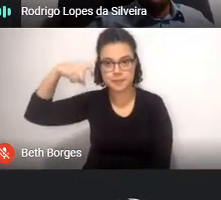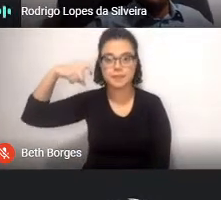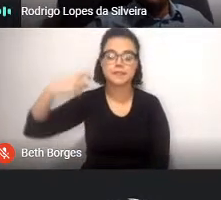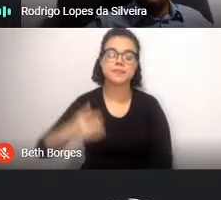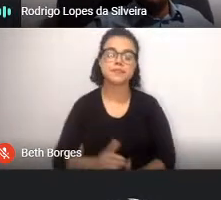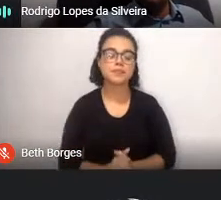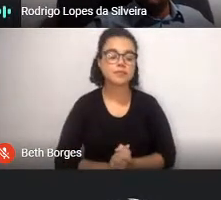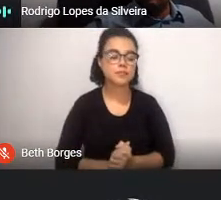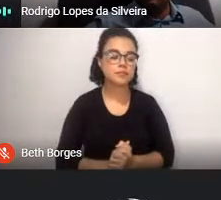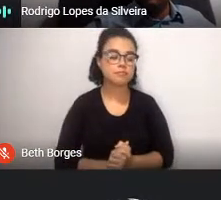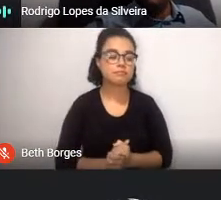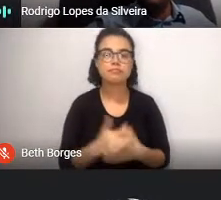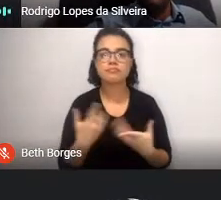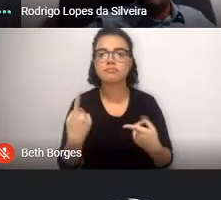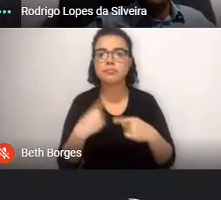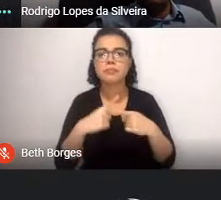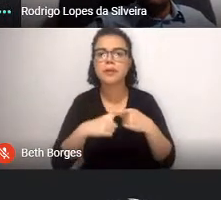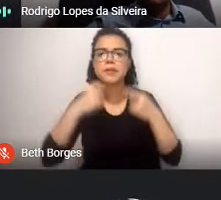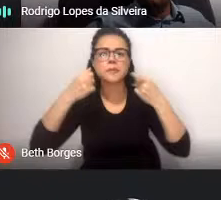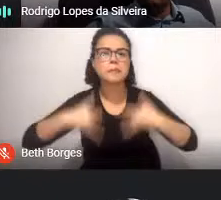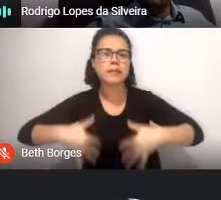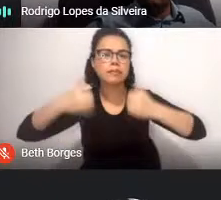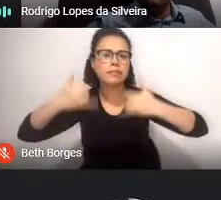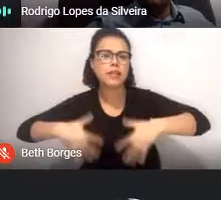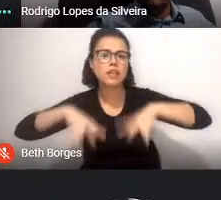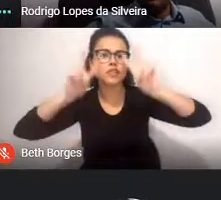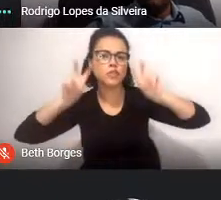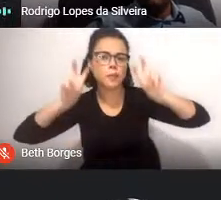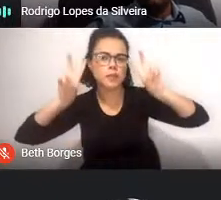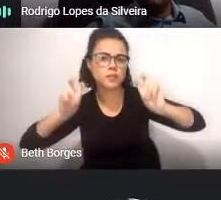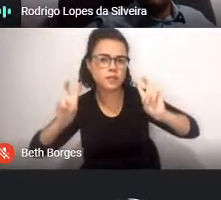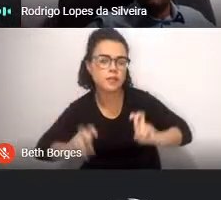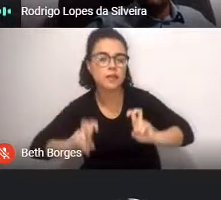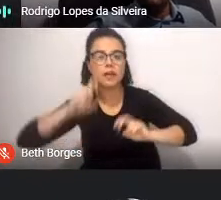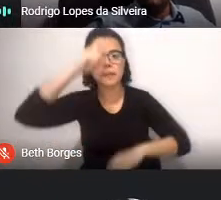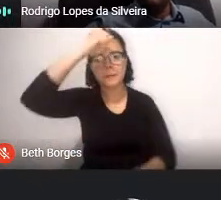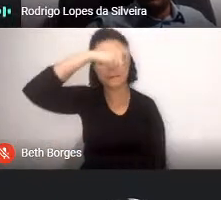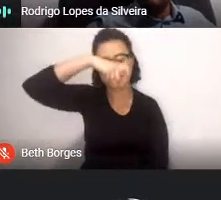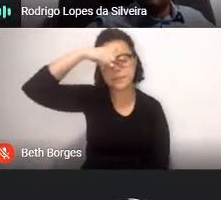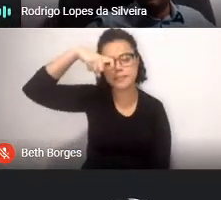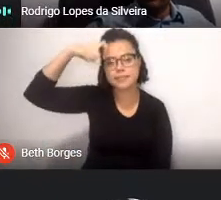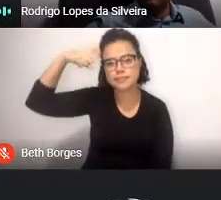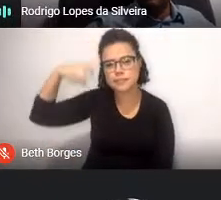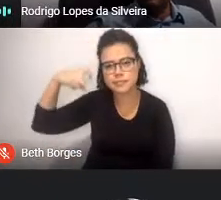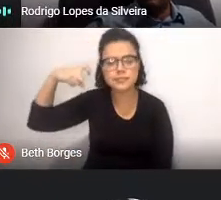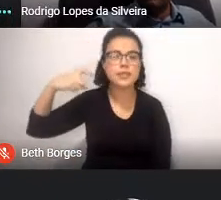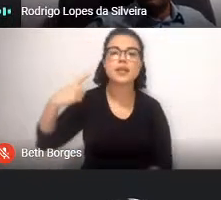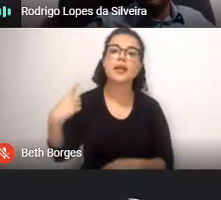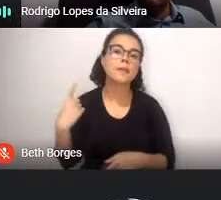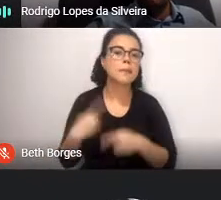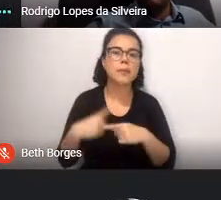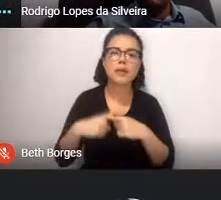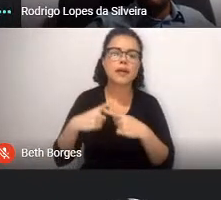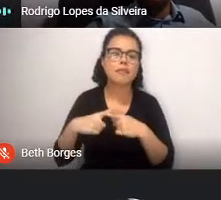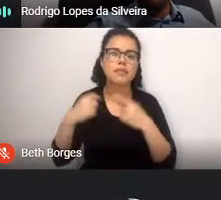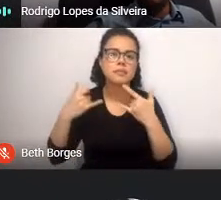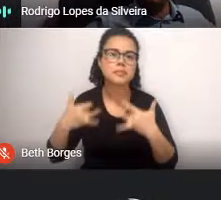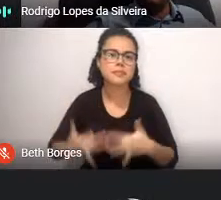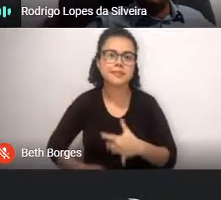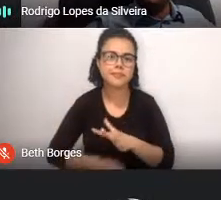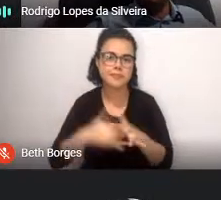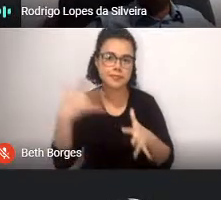Por que que eu estou falando muito de hipnose? Porque a hipnose é praticamente aí a ferramenta-chave, tá?